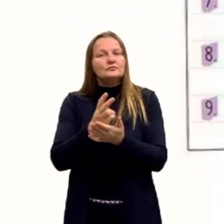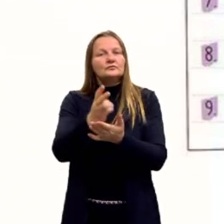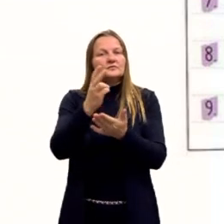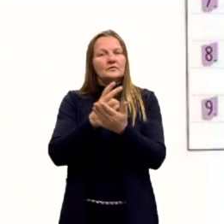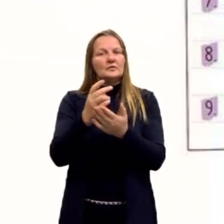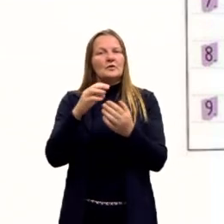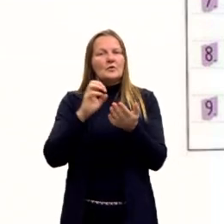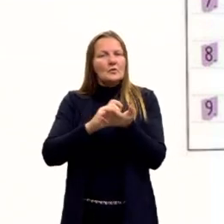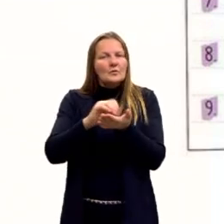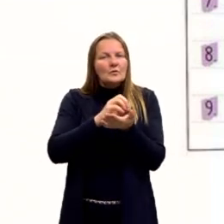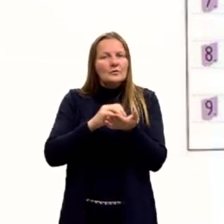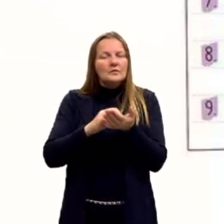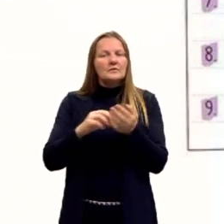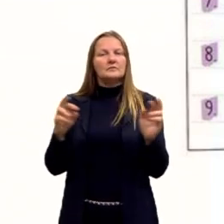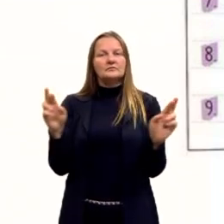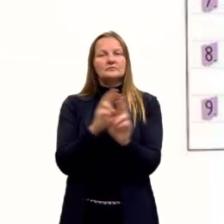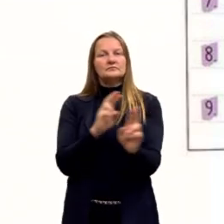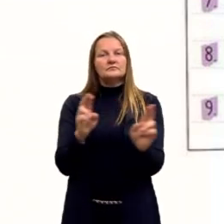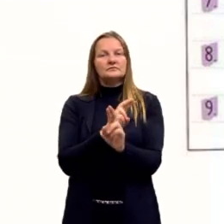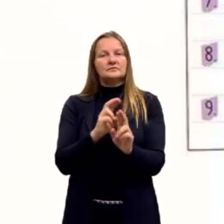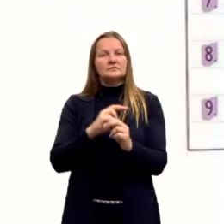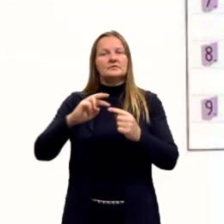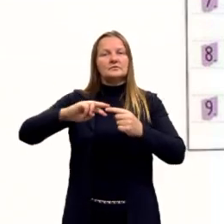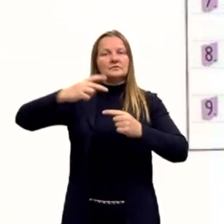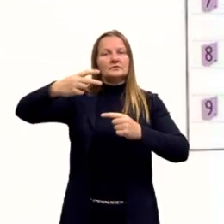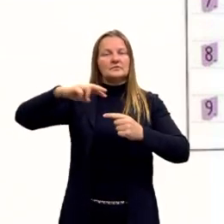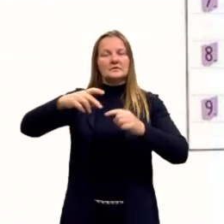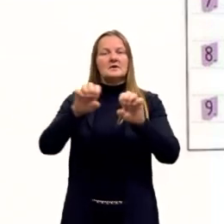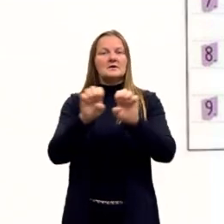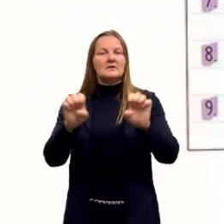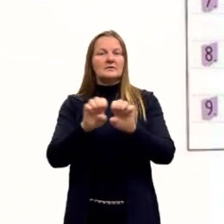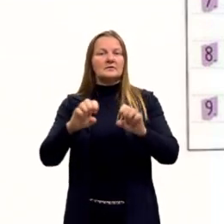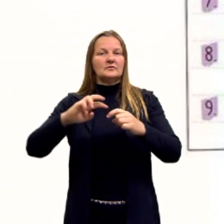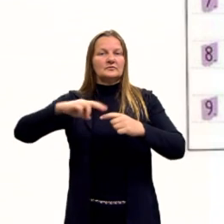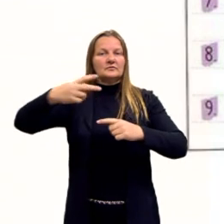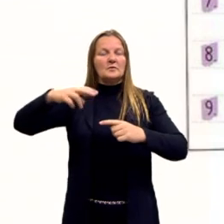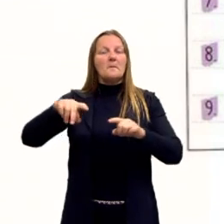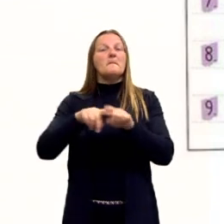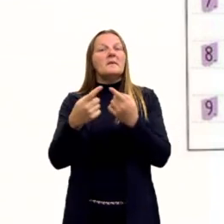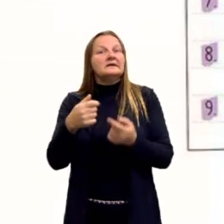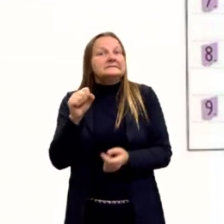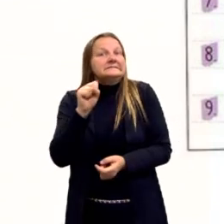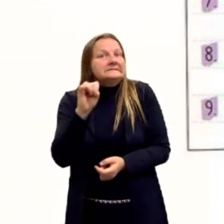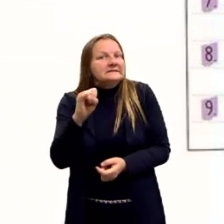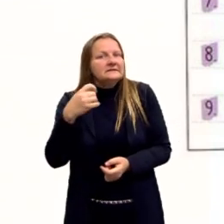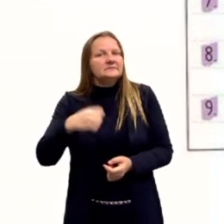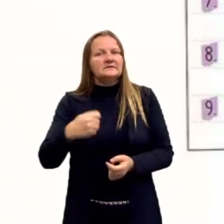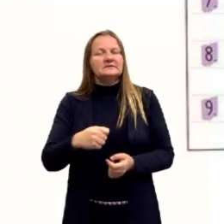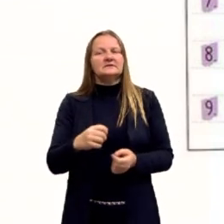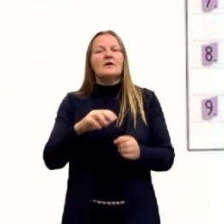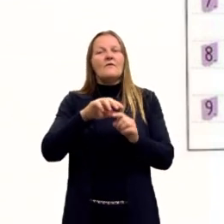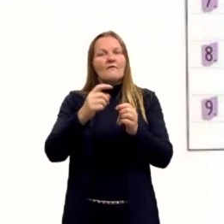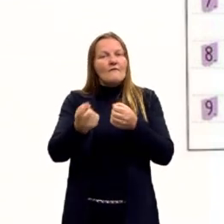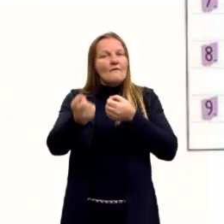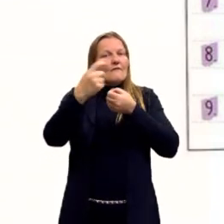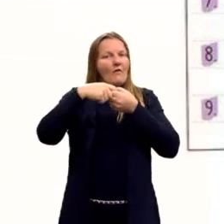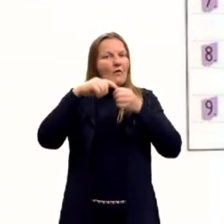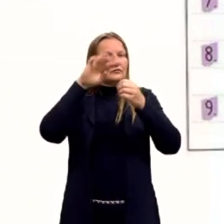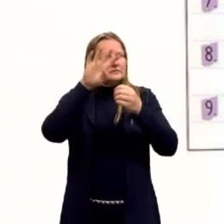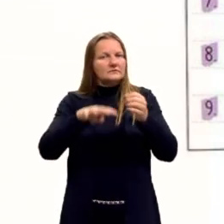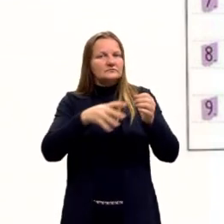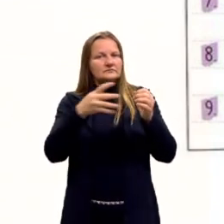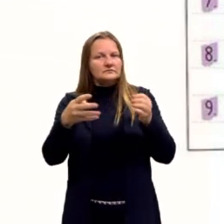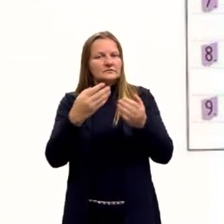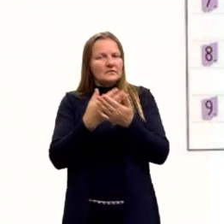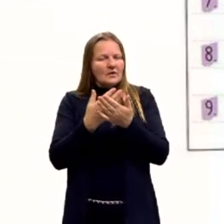longo dos nossos cálculos envolvendo equações exponenciais Mas se for necessário vocês podem tão voltar nas